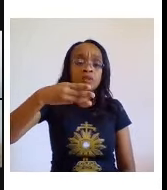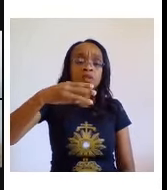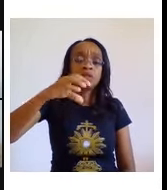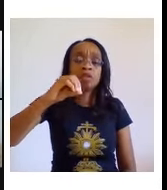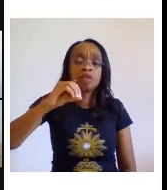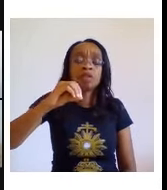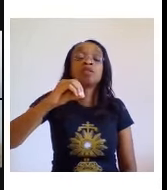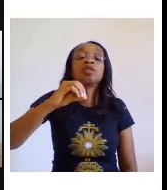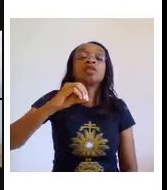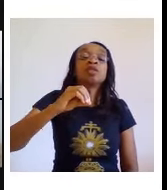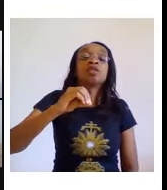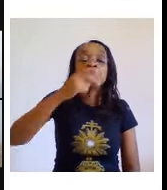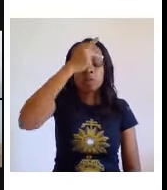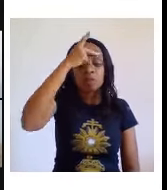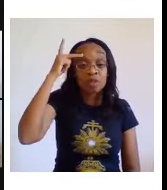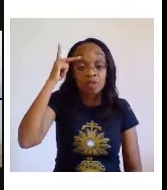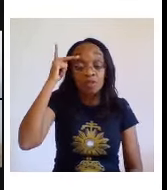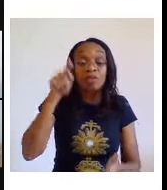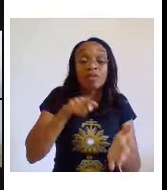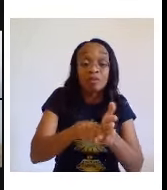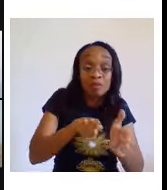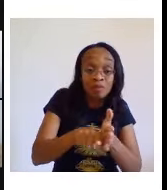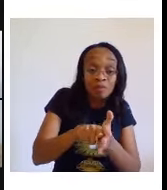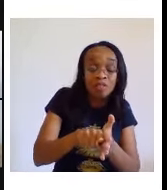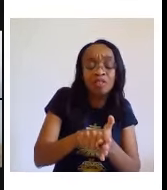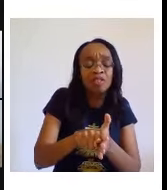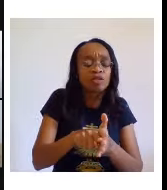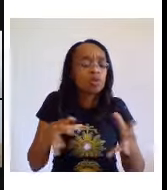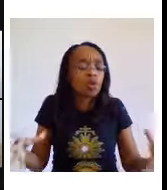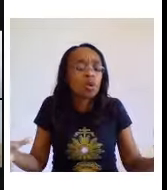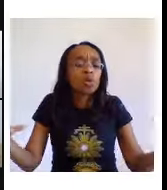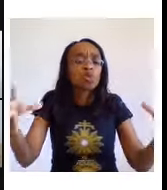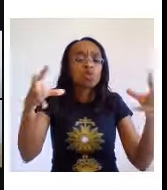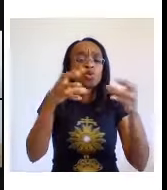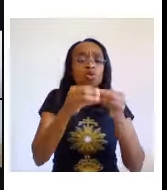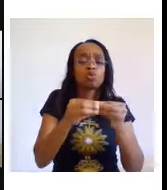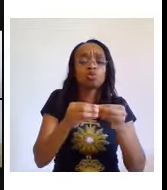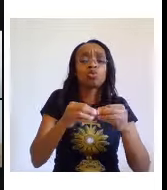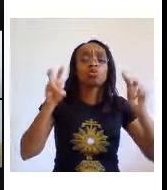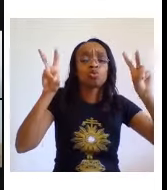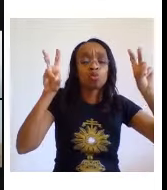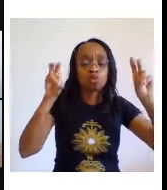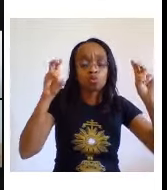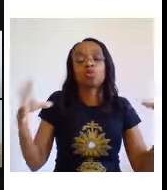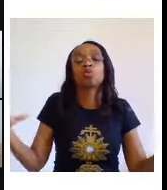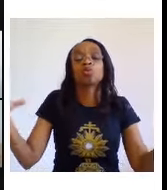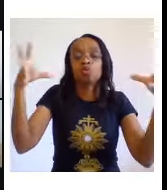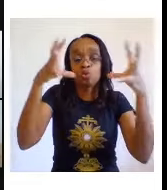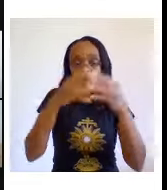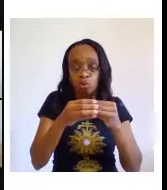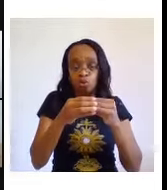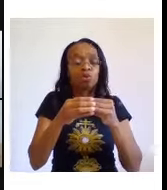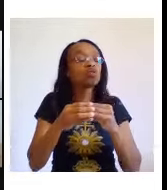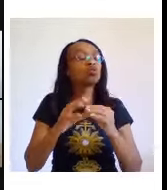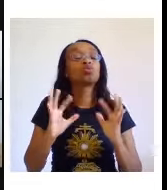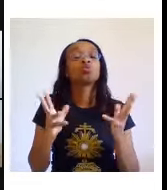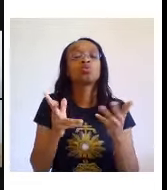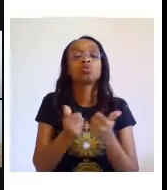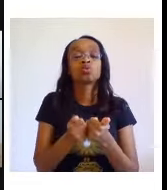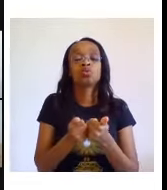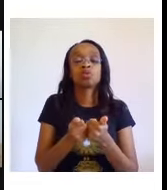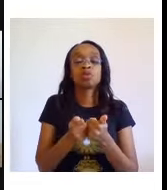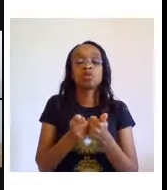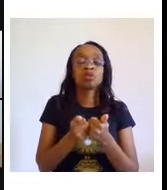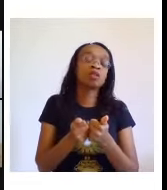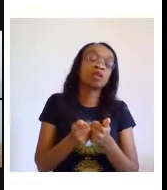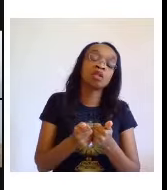65 países, e aí são analisados todos, baseado em cada tema daquele que eu mencionei,